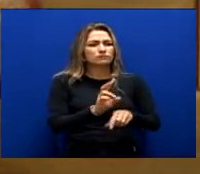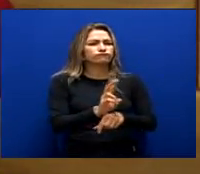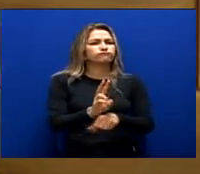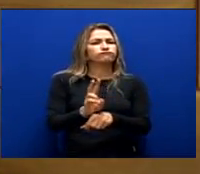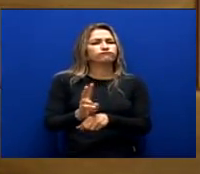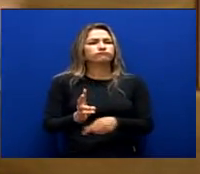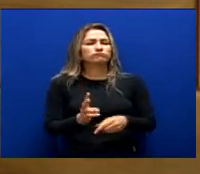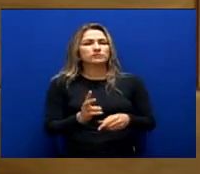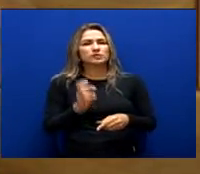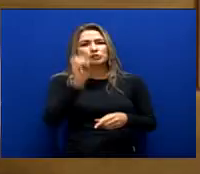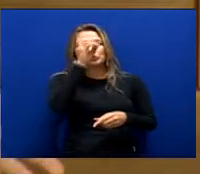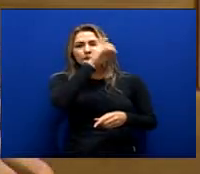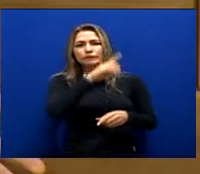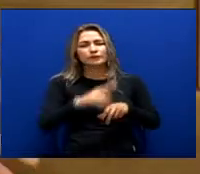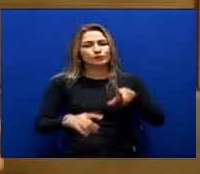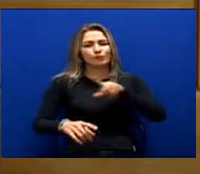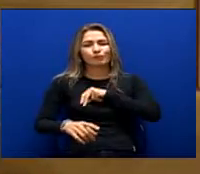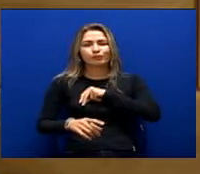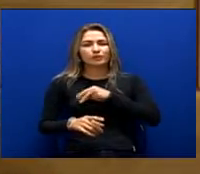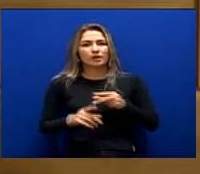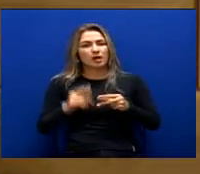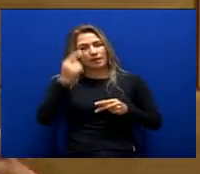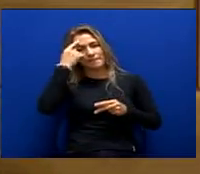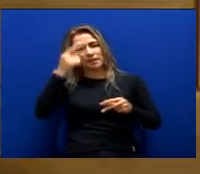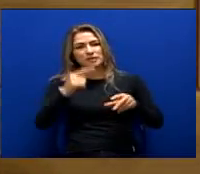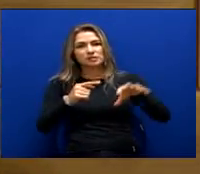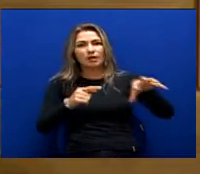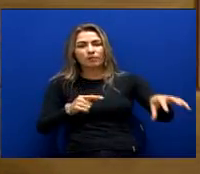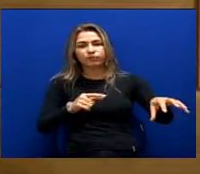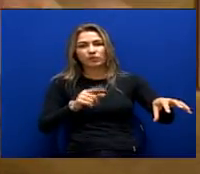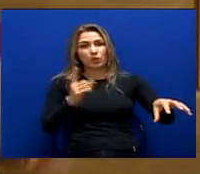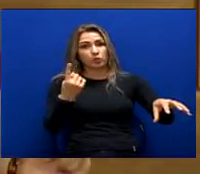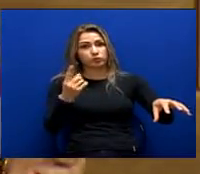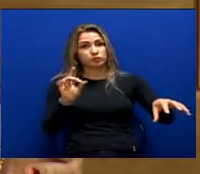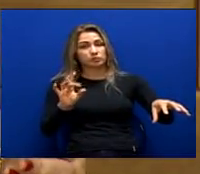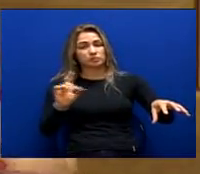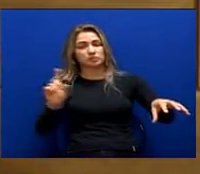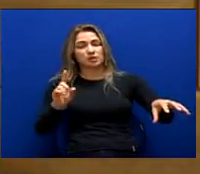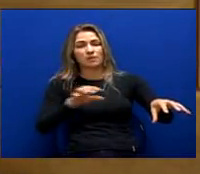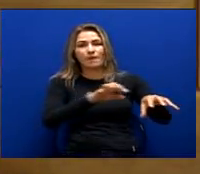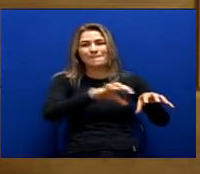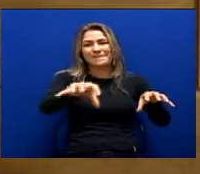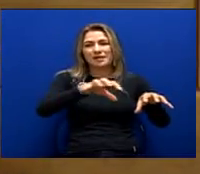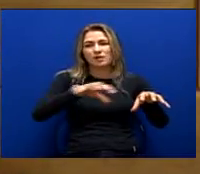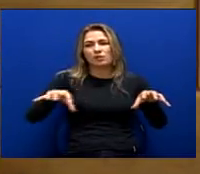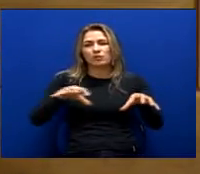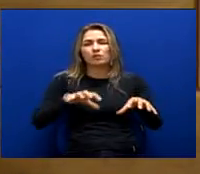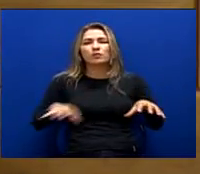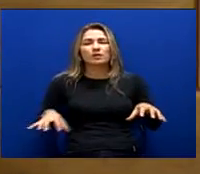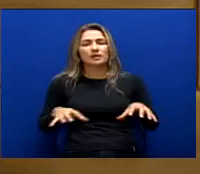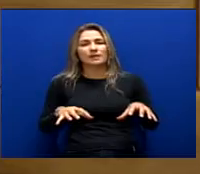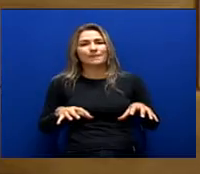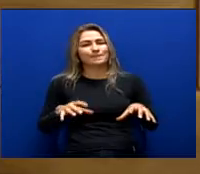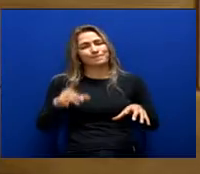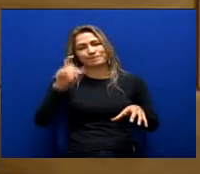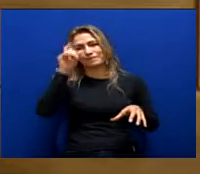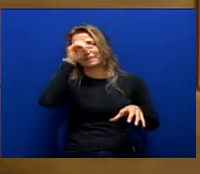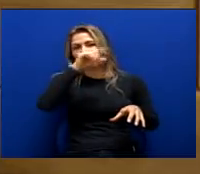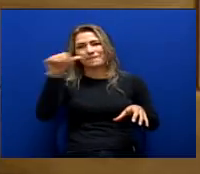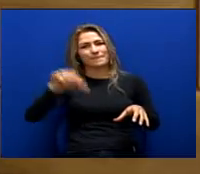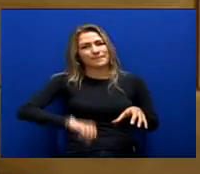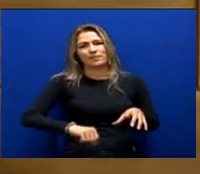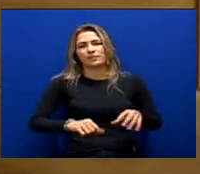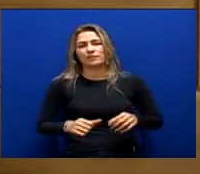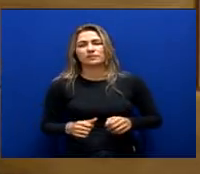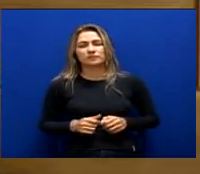na espalhado e fica muito mais difícil então a fiscalização também tem que mudar ela tem que ser mais próxima da isso é muito